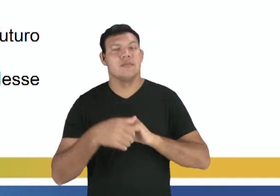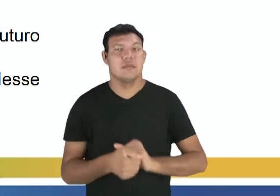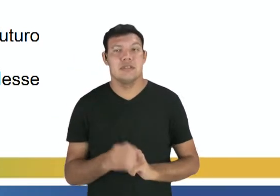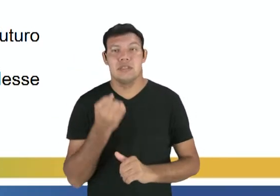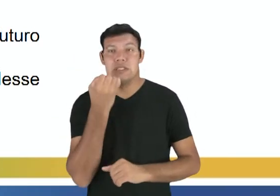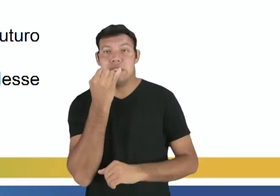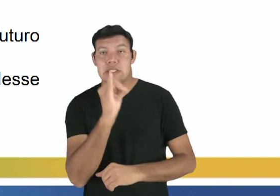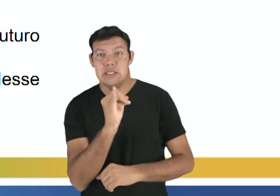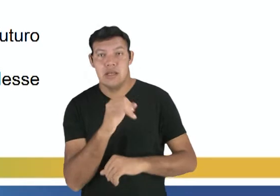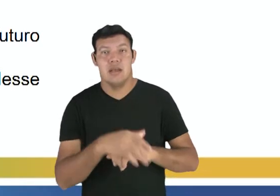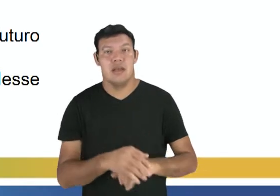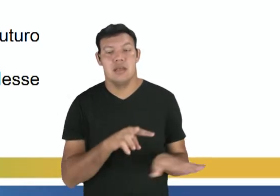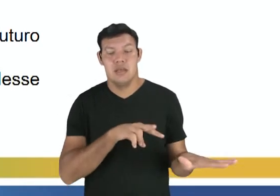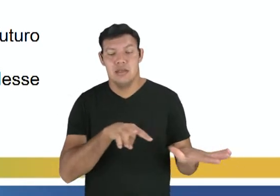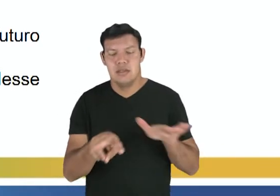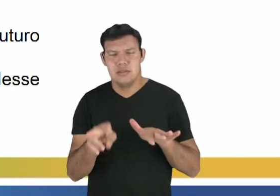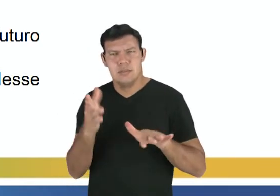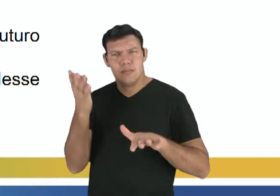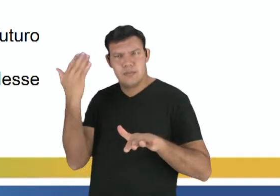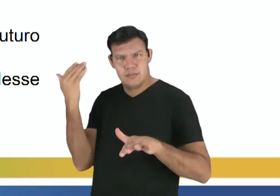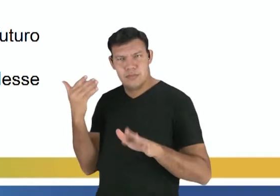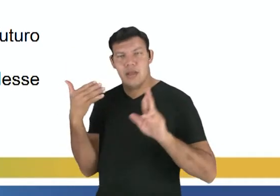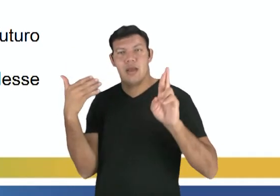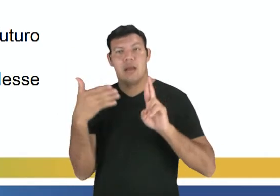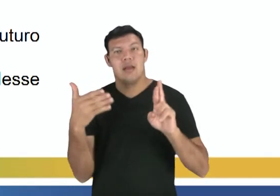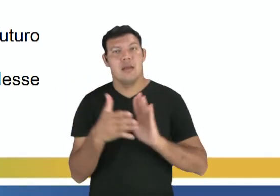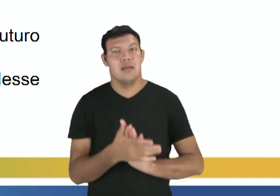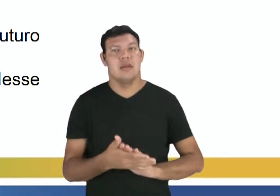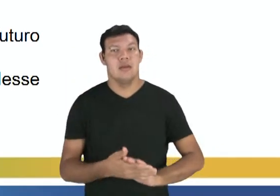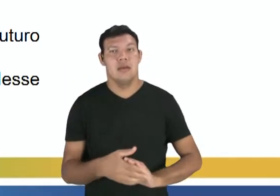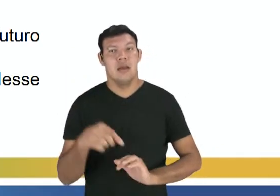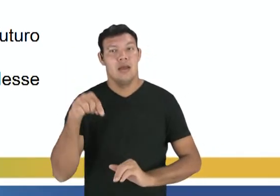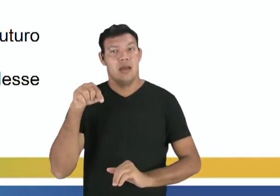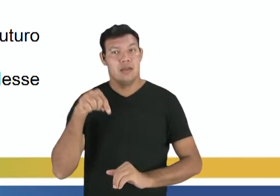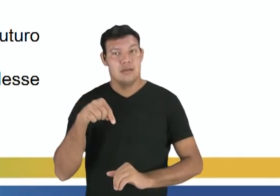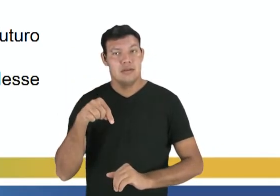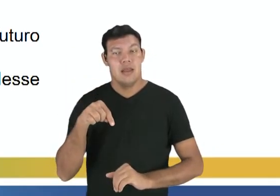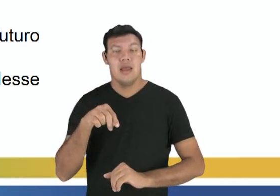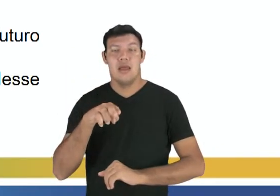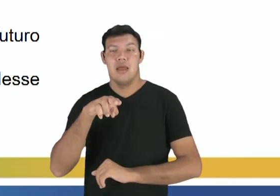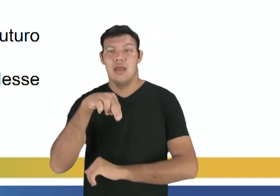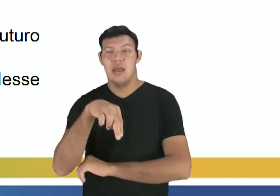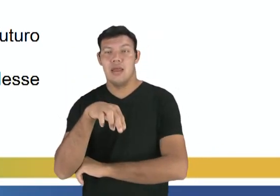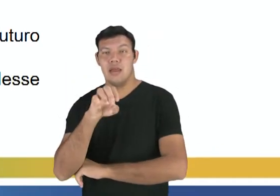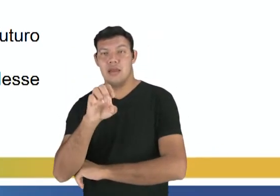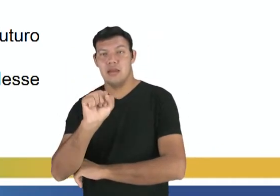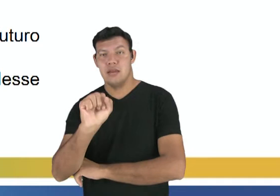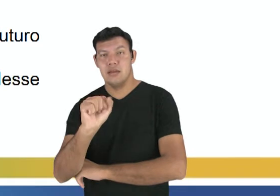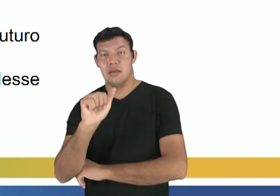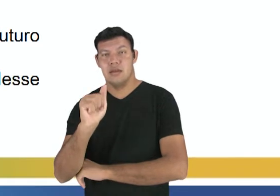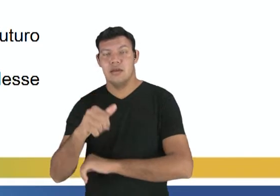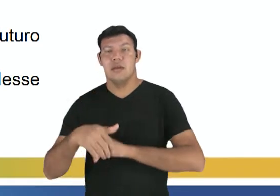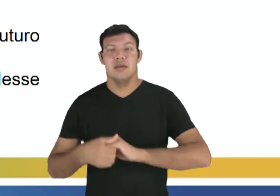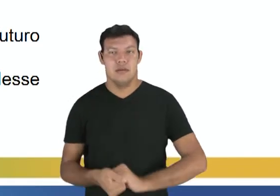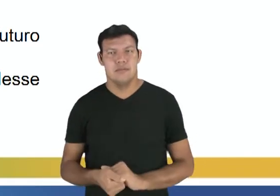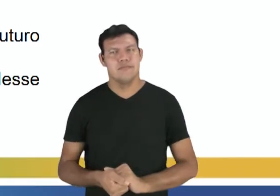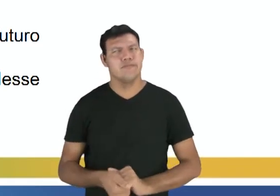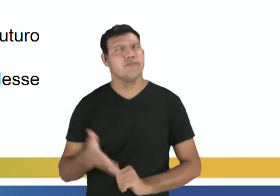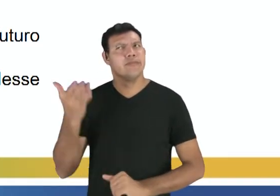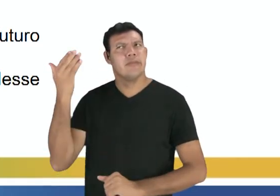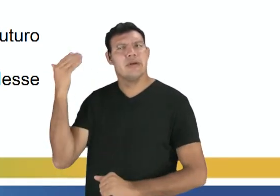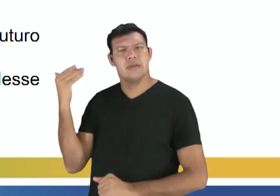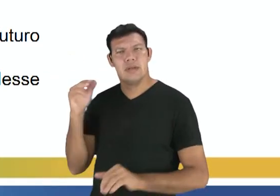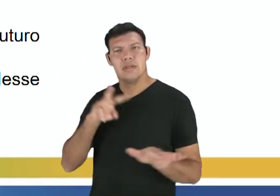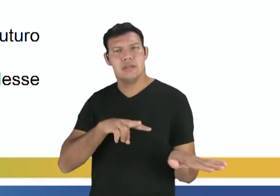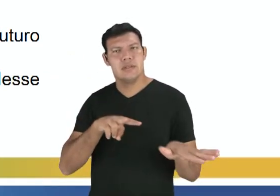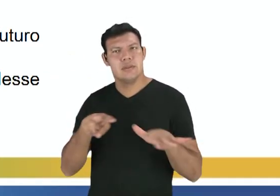quiser se referir à semana passada, então você diz nessa semana, porque é um passado, semana passada é passado,